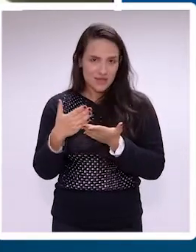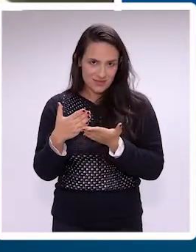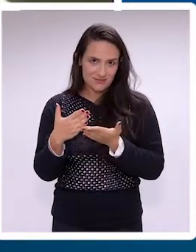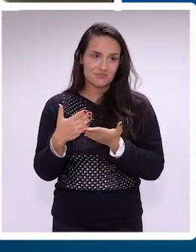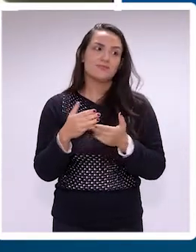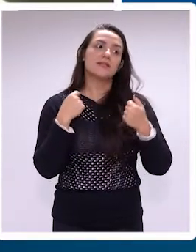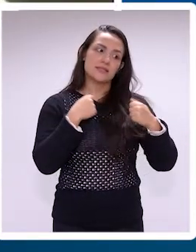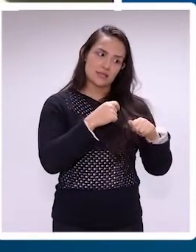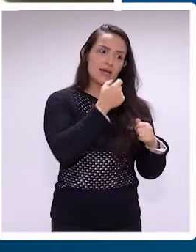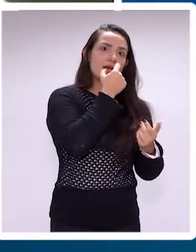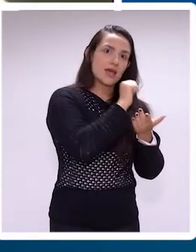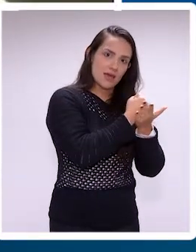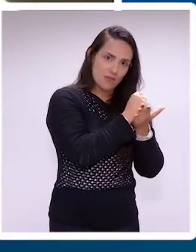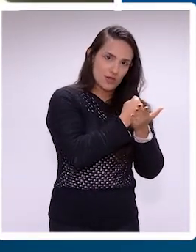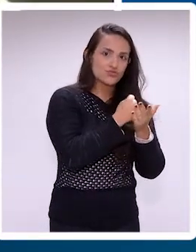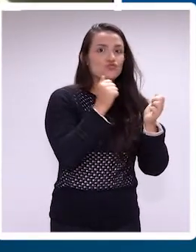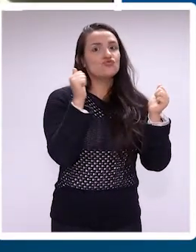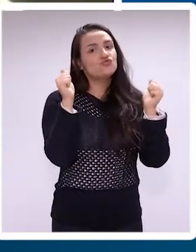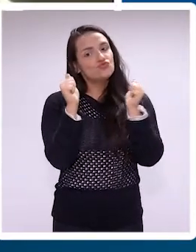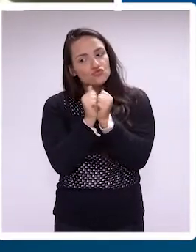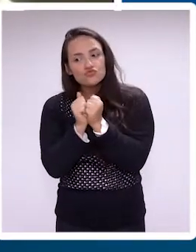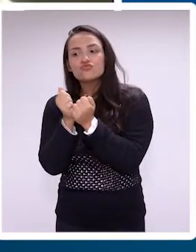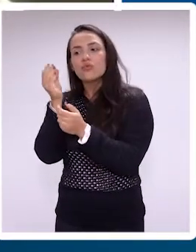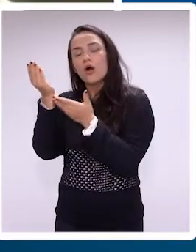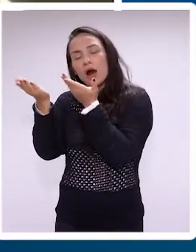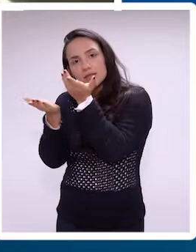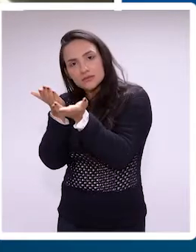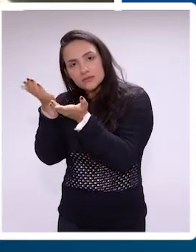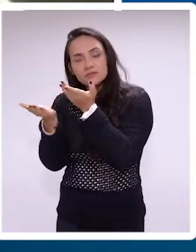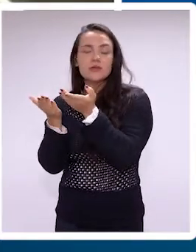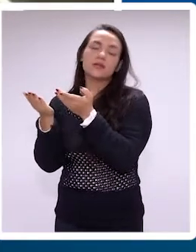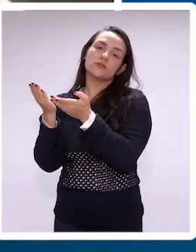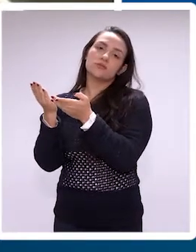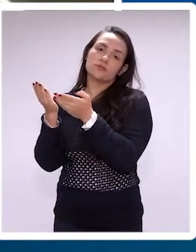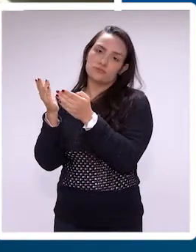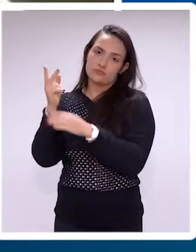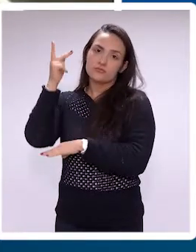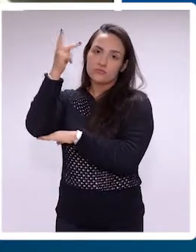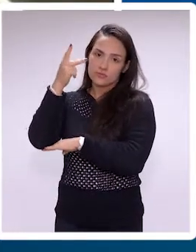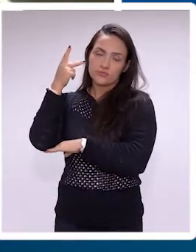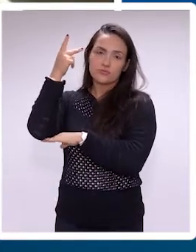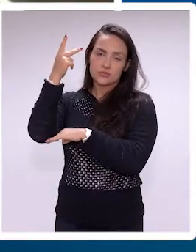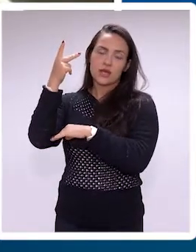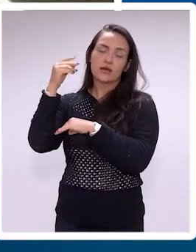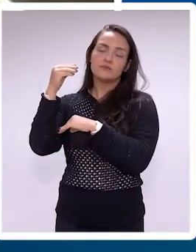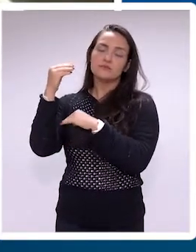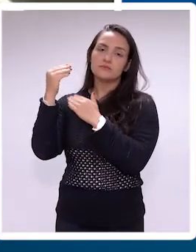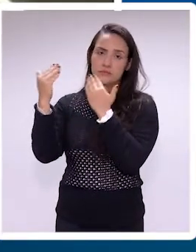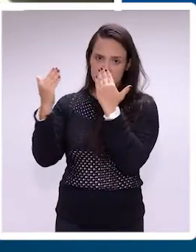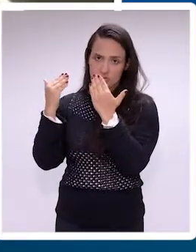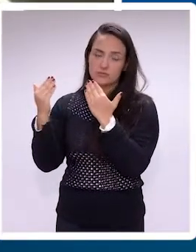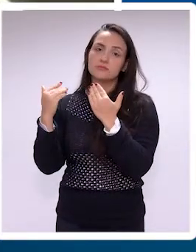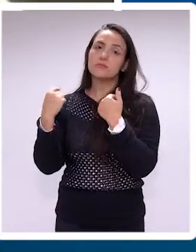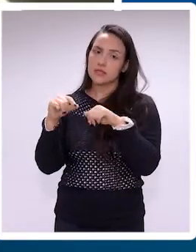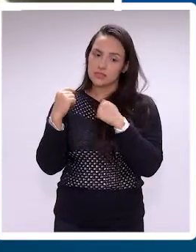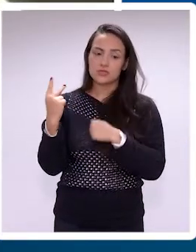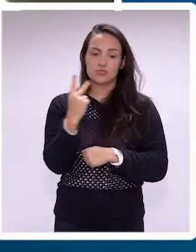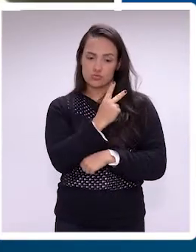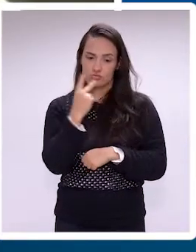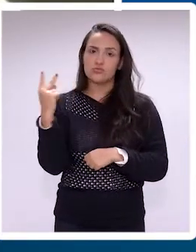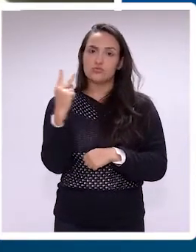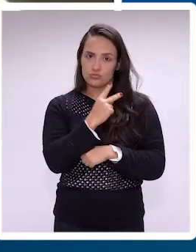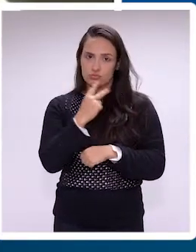tratamento médico, medicamentoso, e também a necessidade do tratamento psicológico